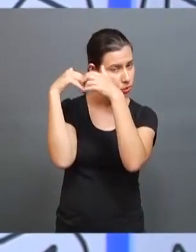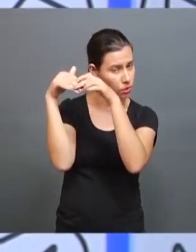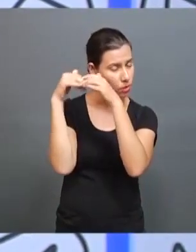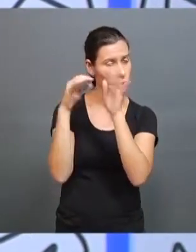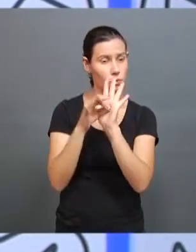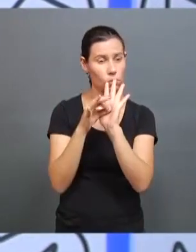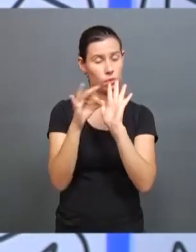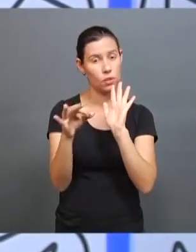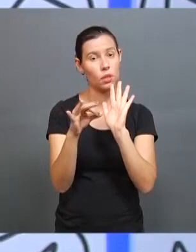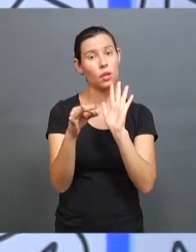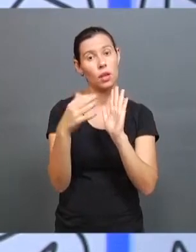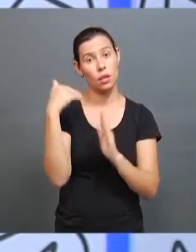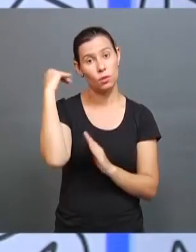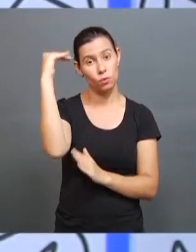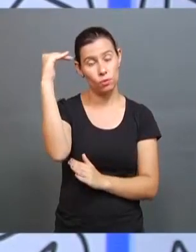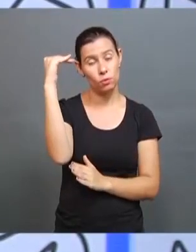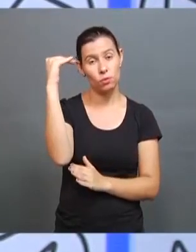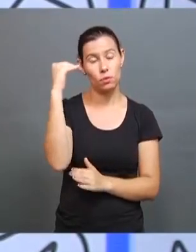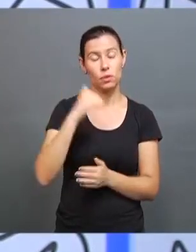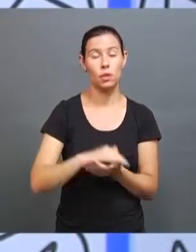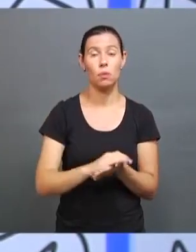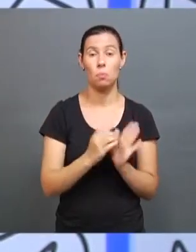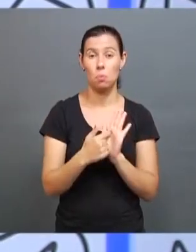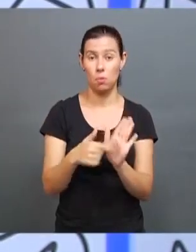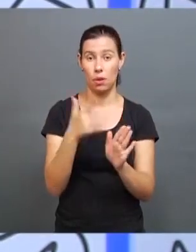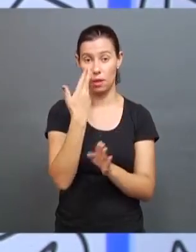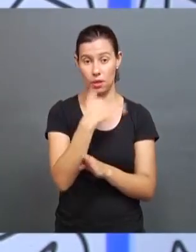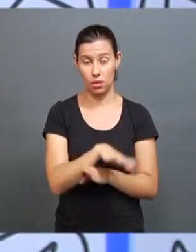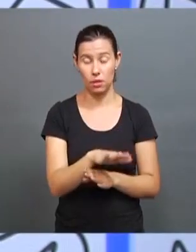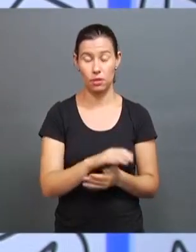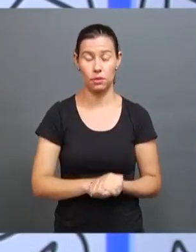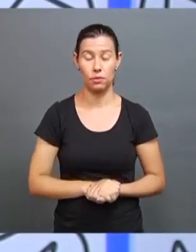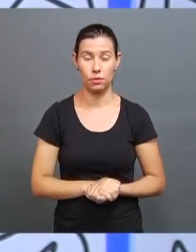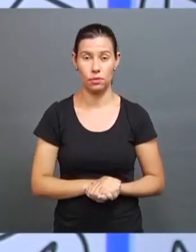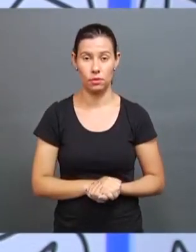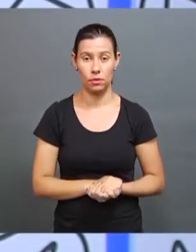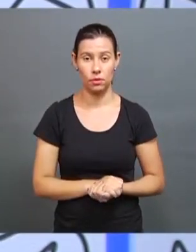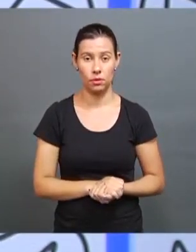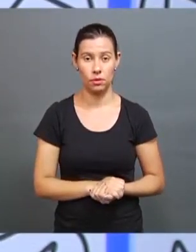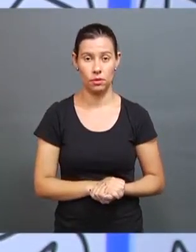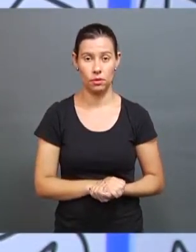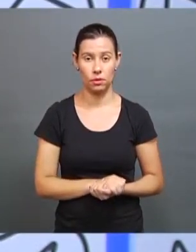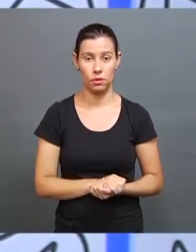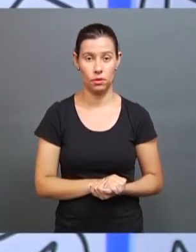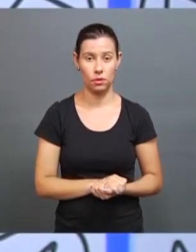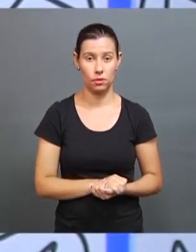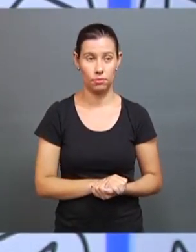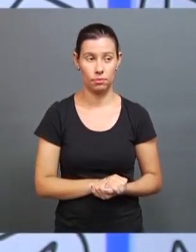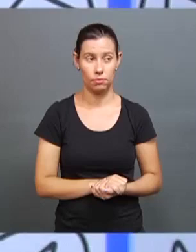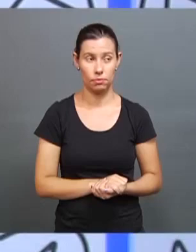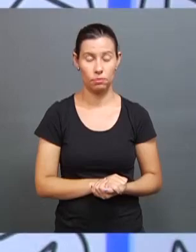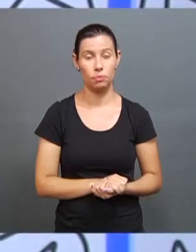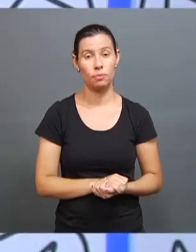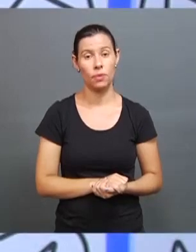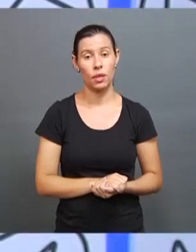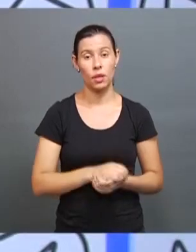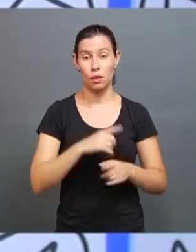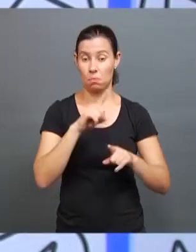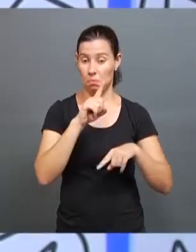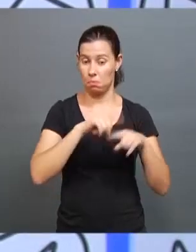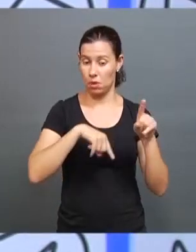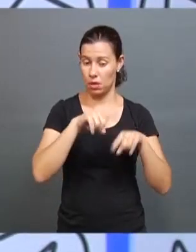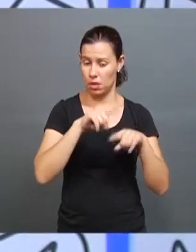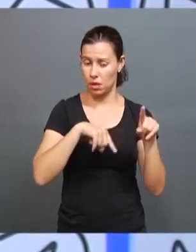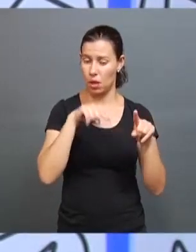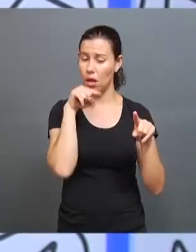enquanto adultos, mostrando para as crianças que qual é a função desse objeto, qual é a